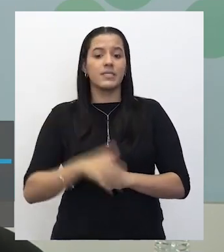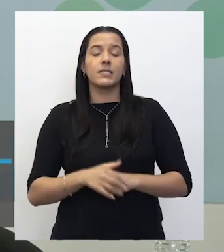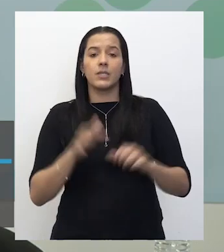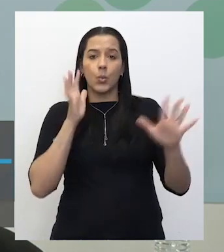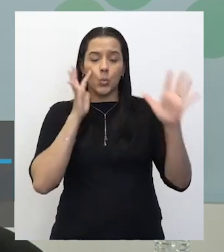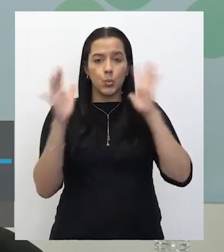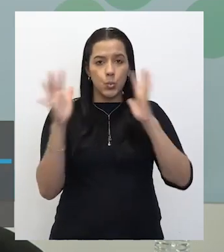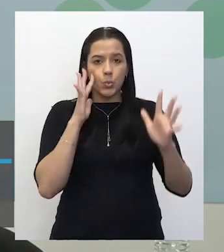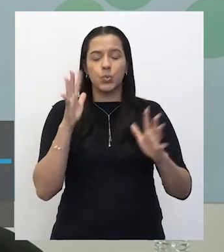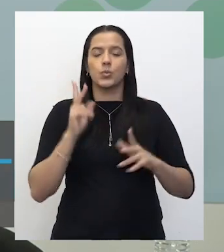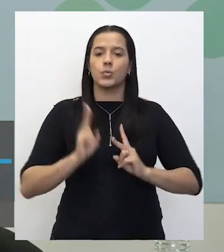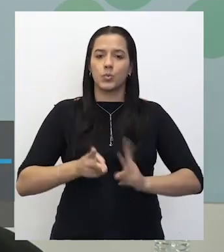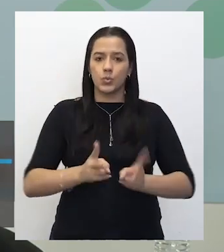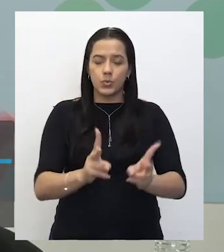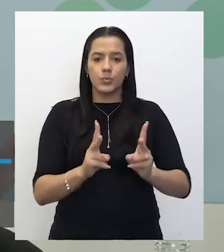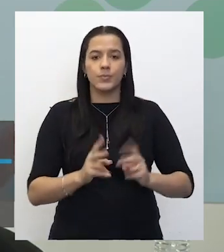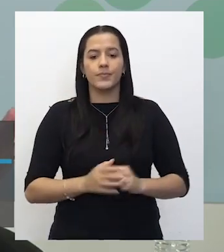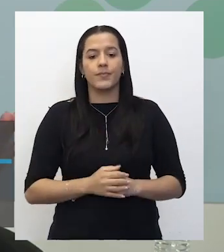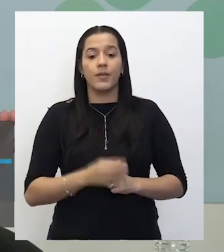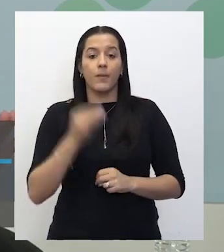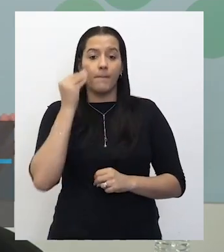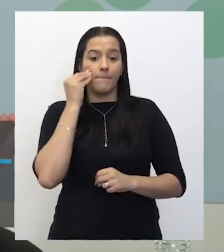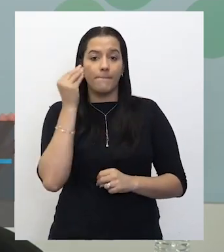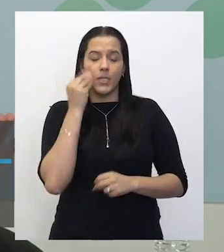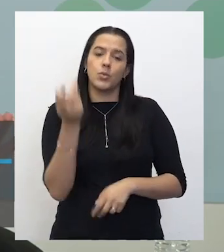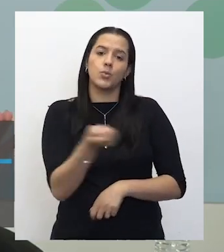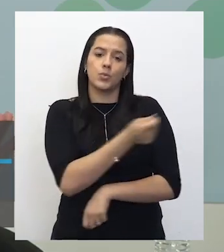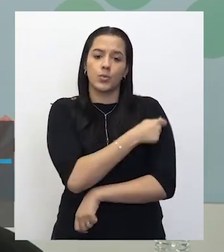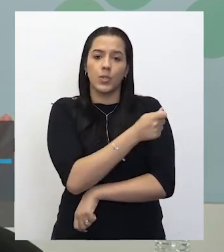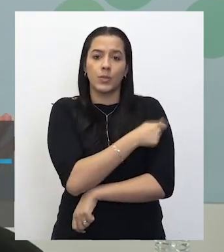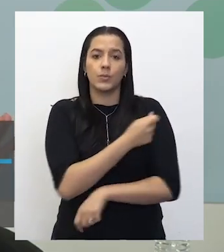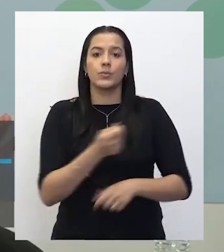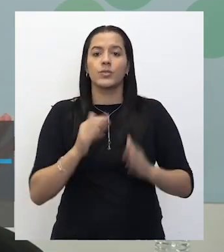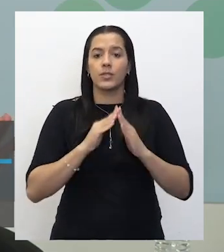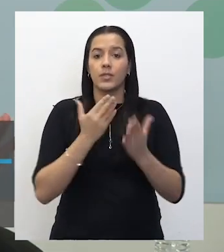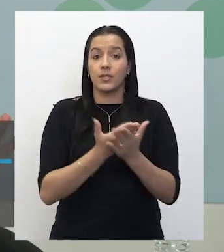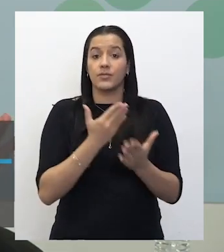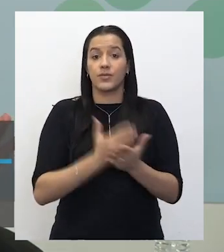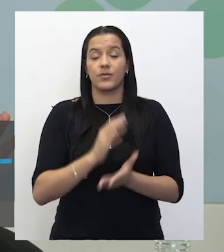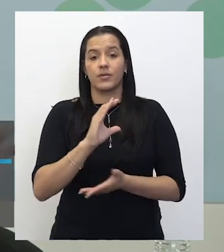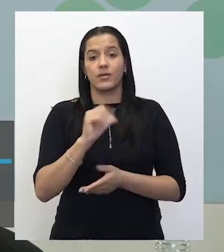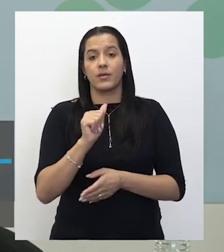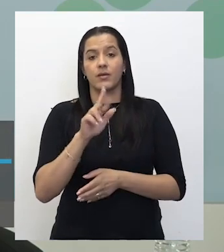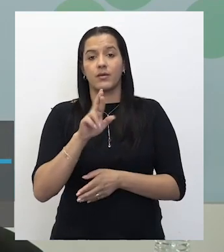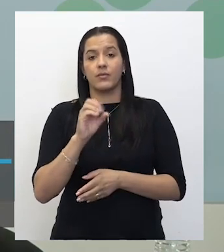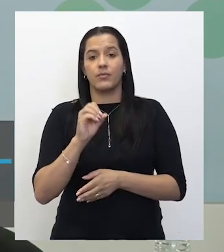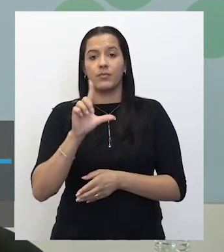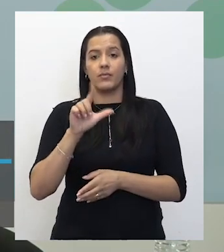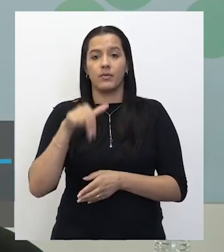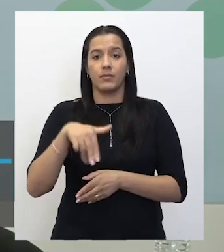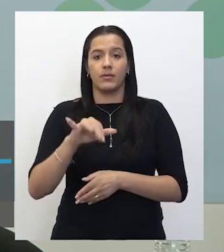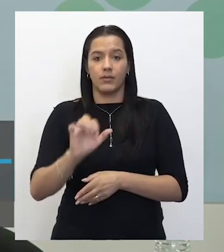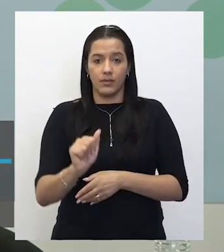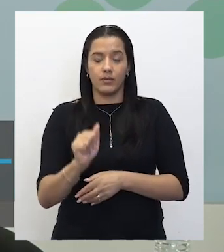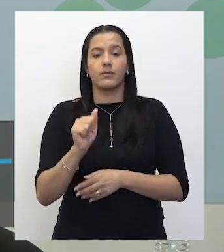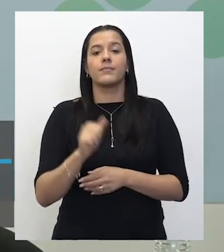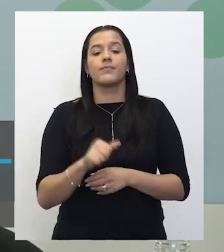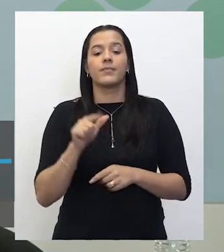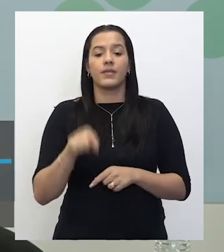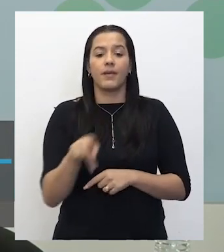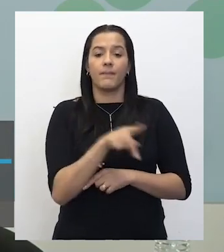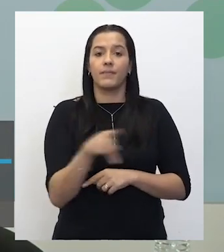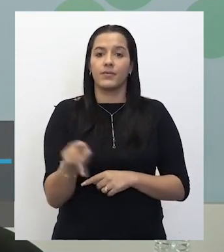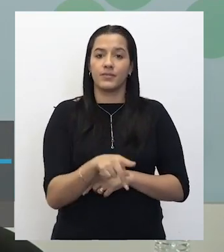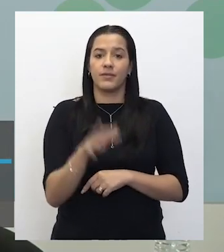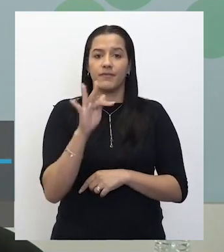refletindo a respeito disso. Mandando um beijo aqui para os alunos da Escola Carolina Burali de Assis, que a professora